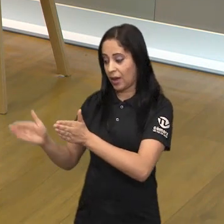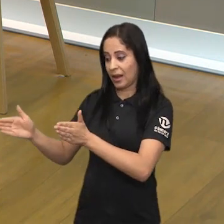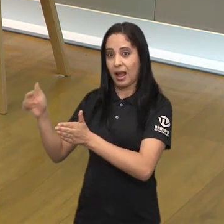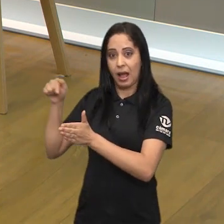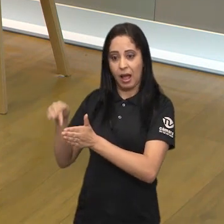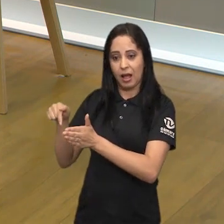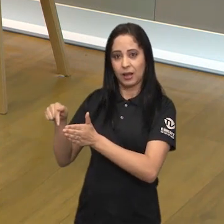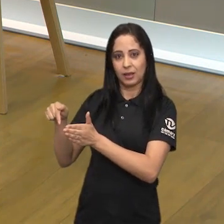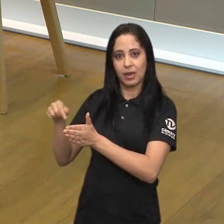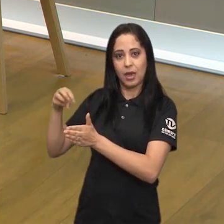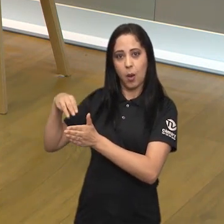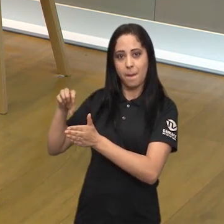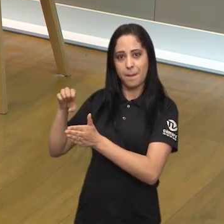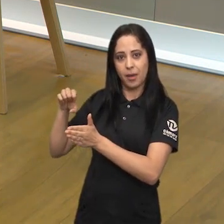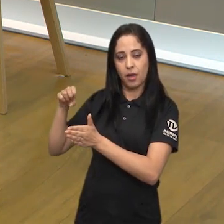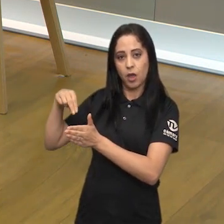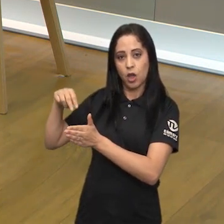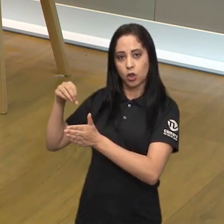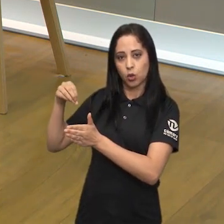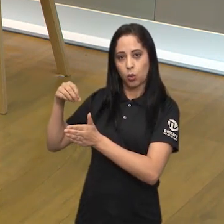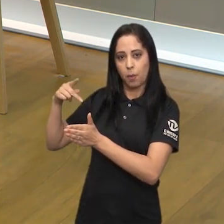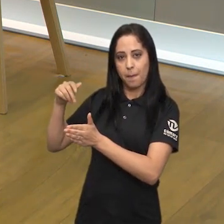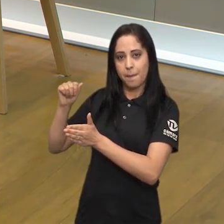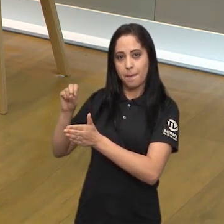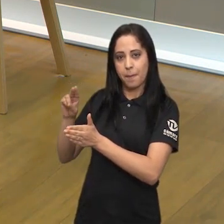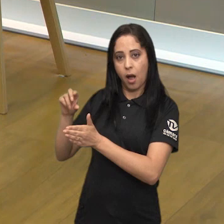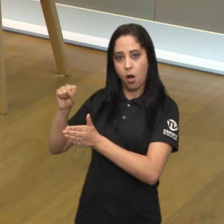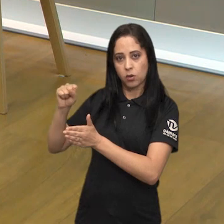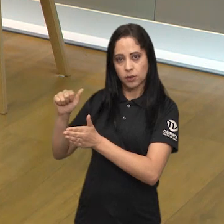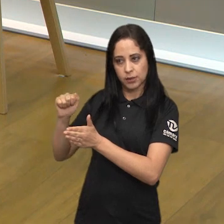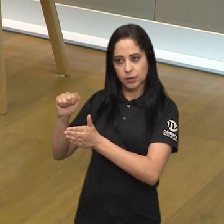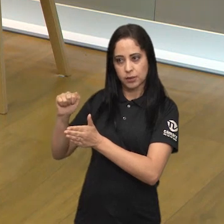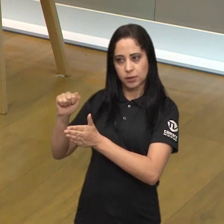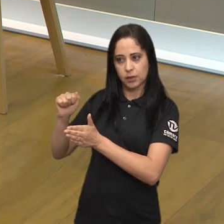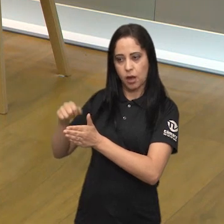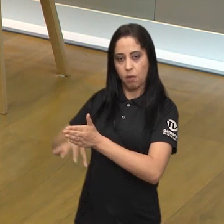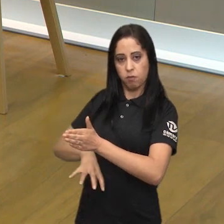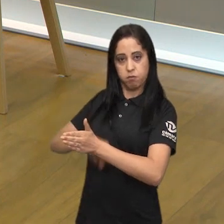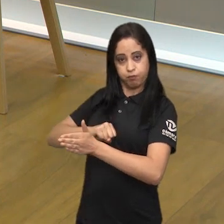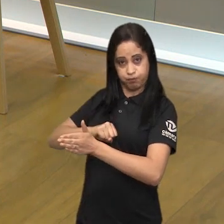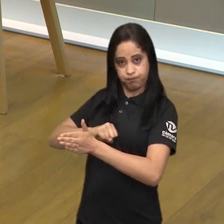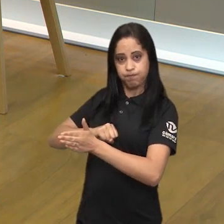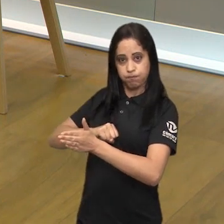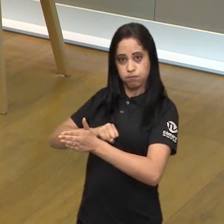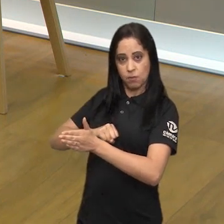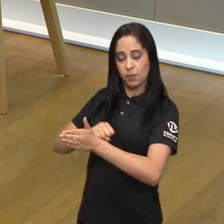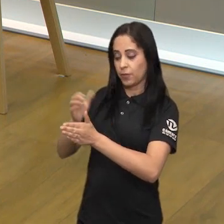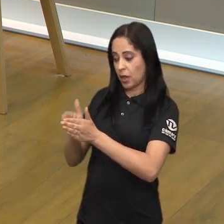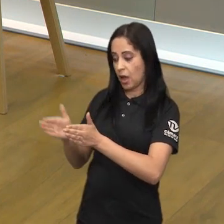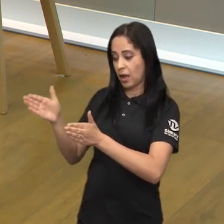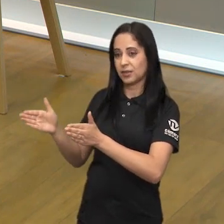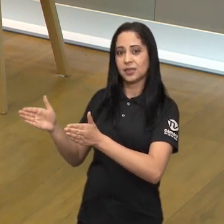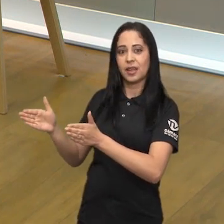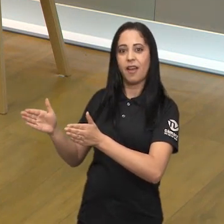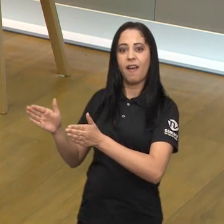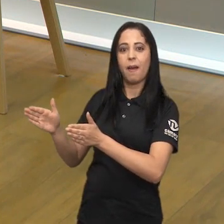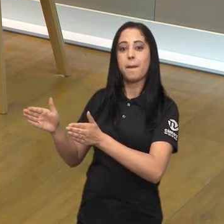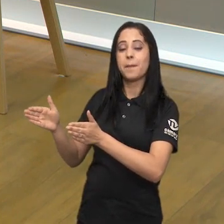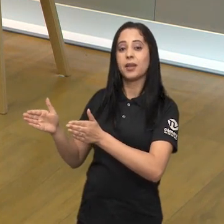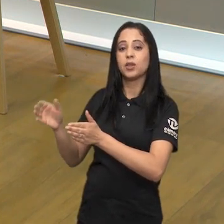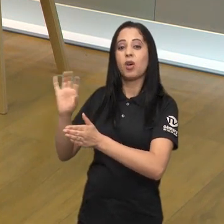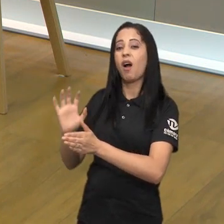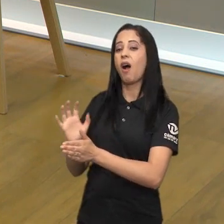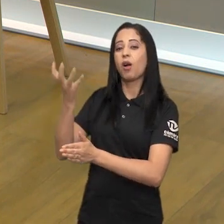de 10 a 15 anos antes de entrar na menopausa, é a fase que tem o maior desequilíbrio hormonal para a mulher.